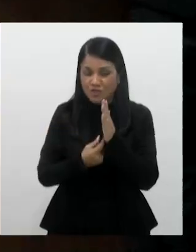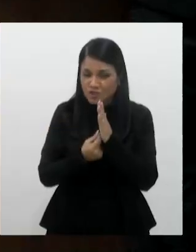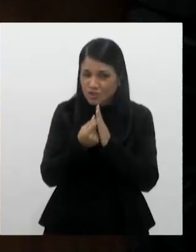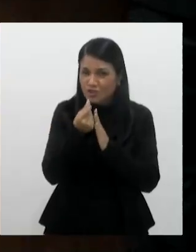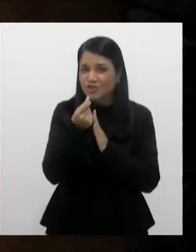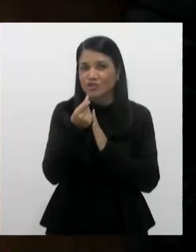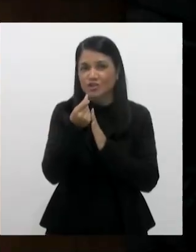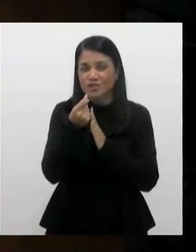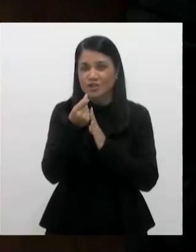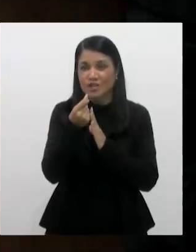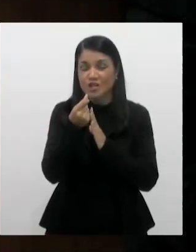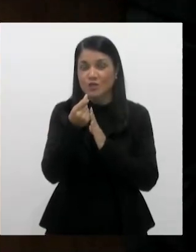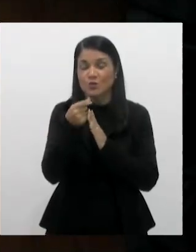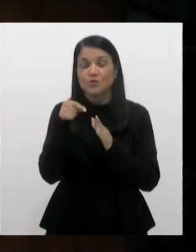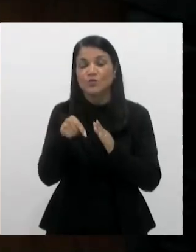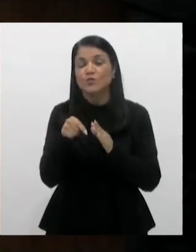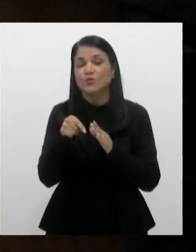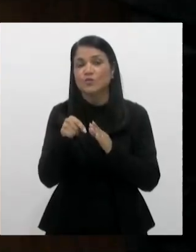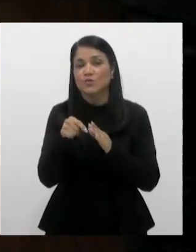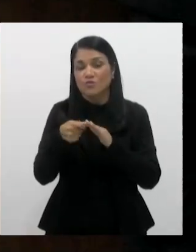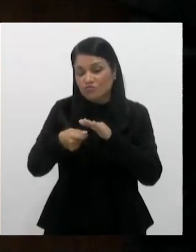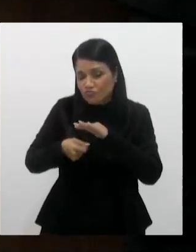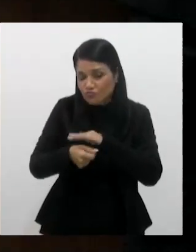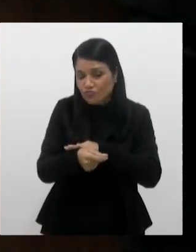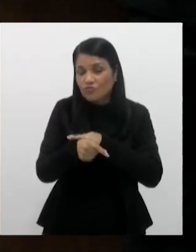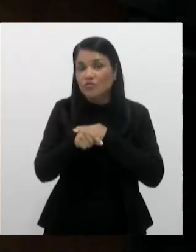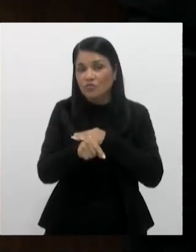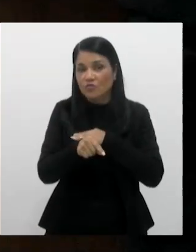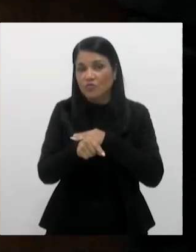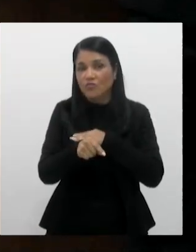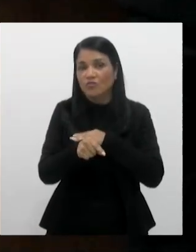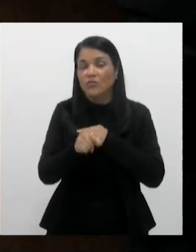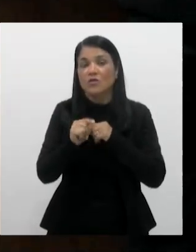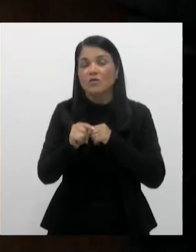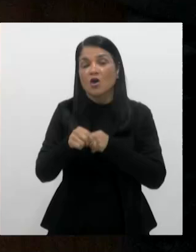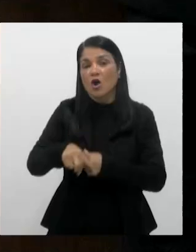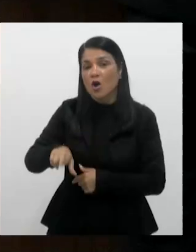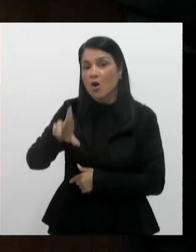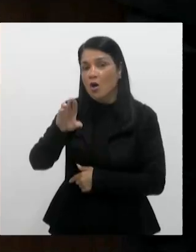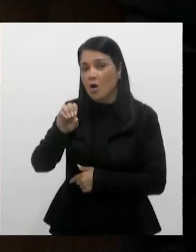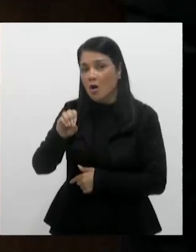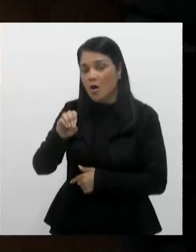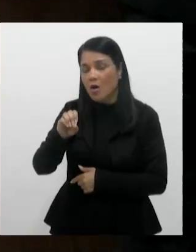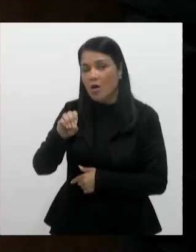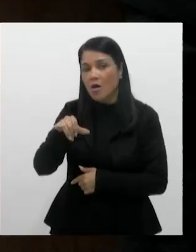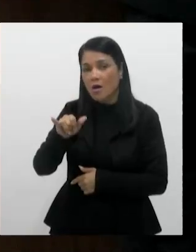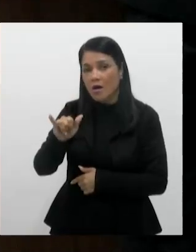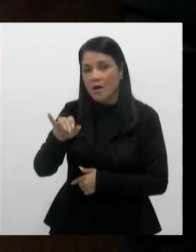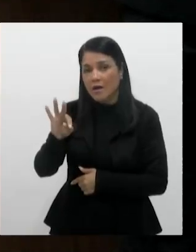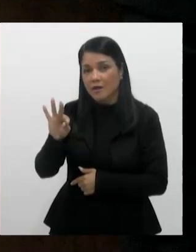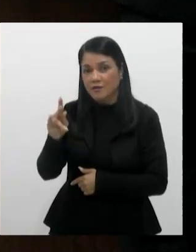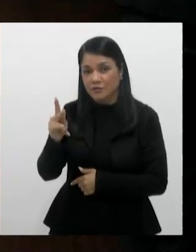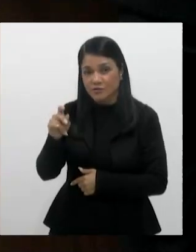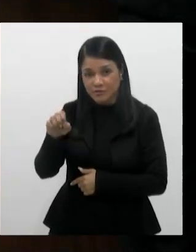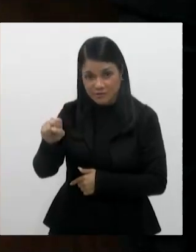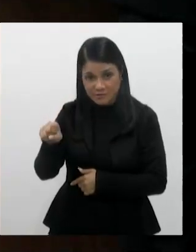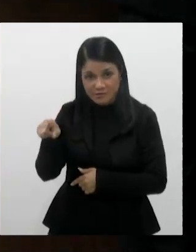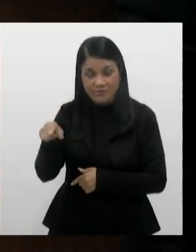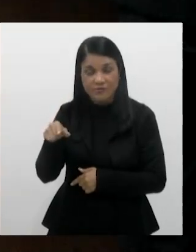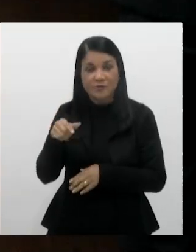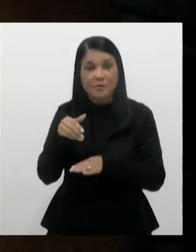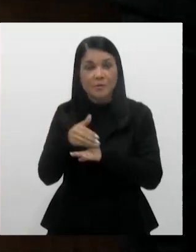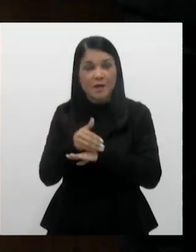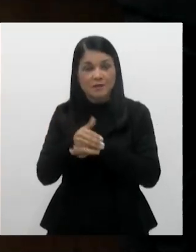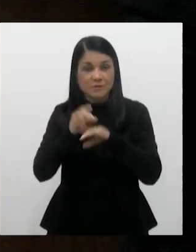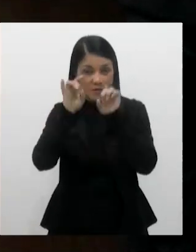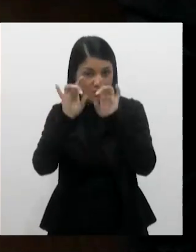o dinheiro dali viria um pedacinho de royalty participação especial, dinheiro que